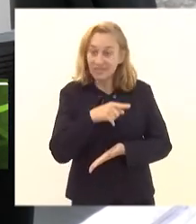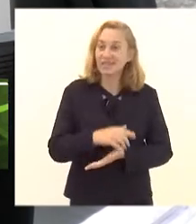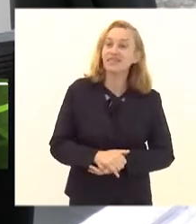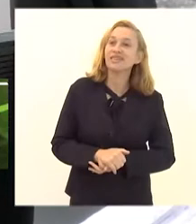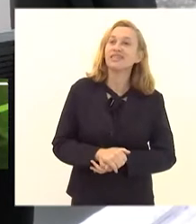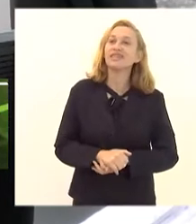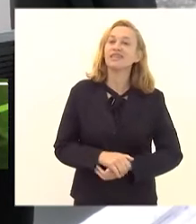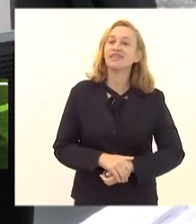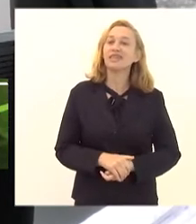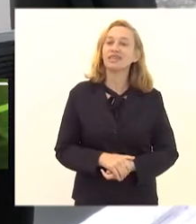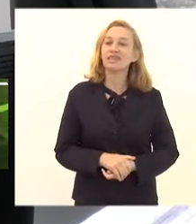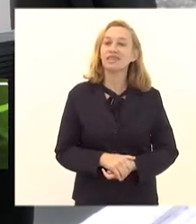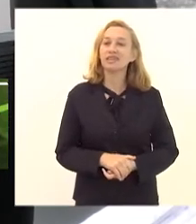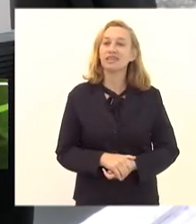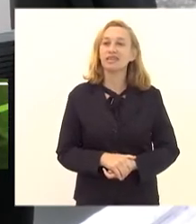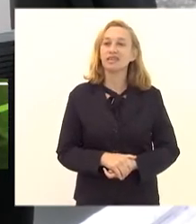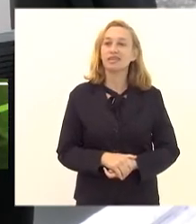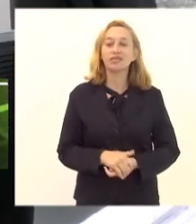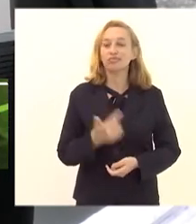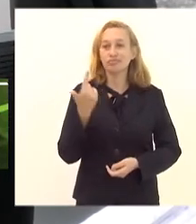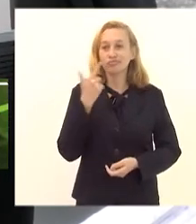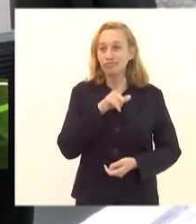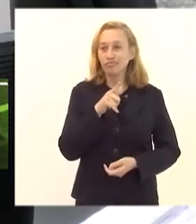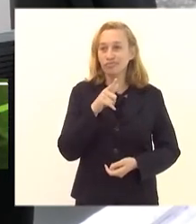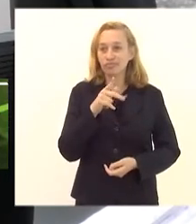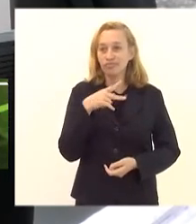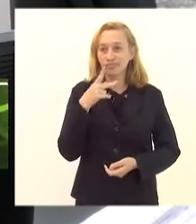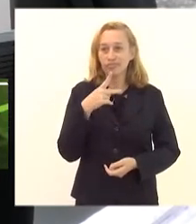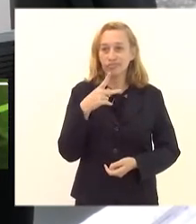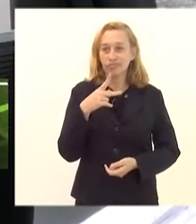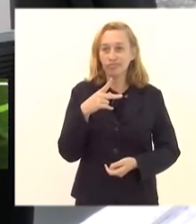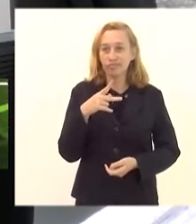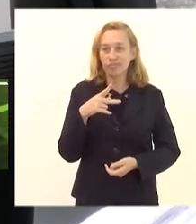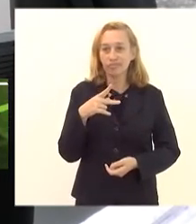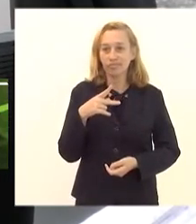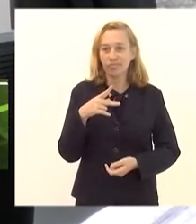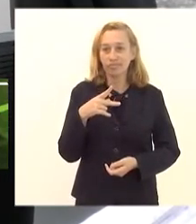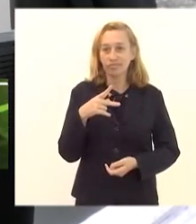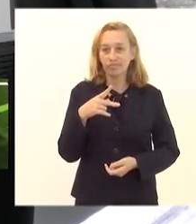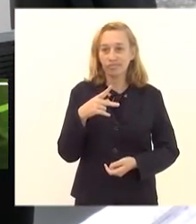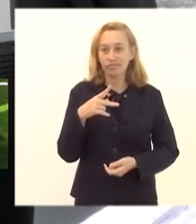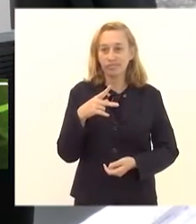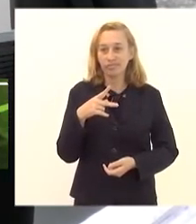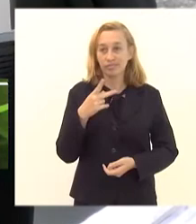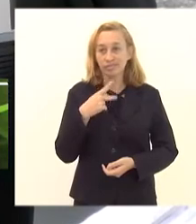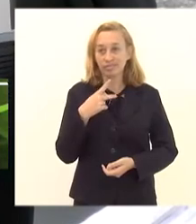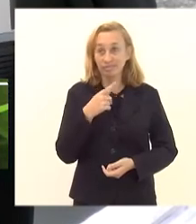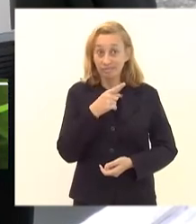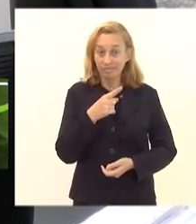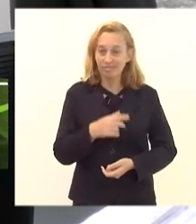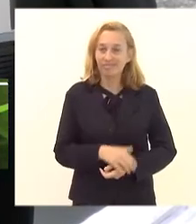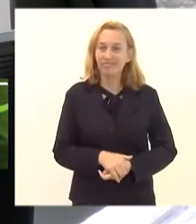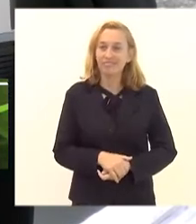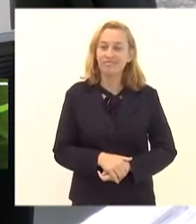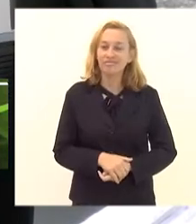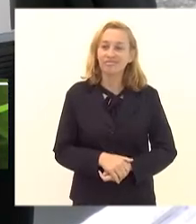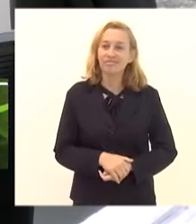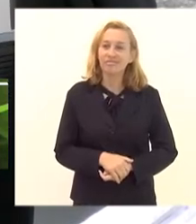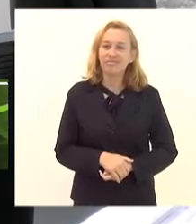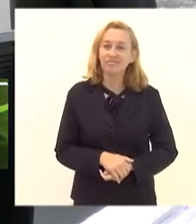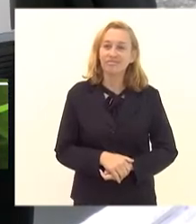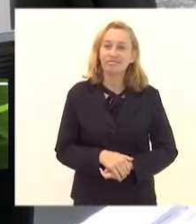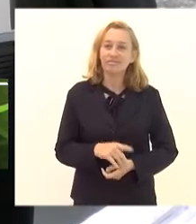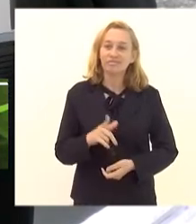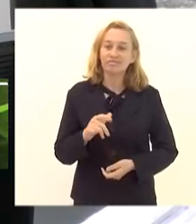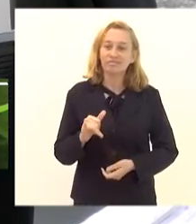mesmo. Ainda não consigo falar com ele, bem que eu persigo, viu? Mas não consigo, não. Eu tento, né, Leomar? Mas ele